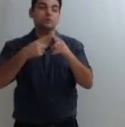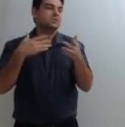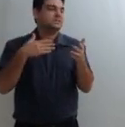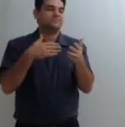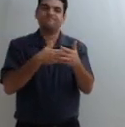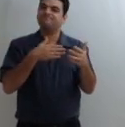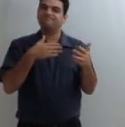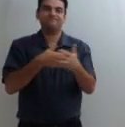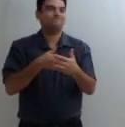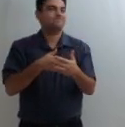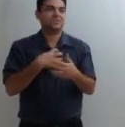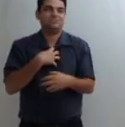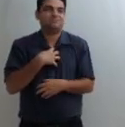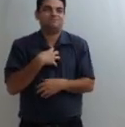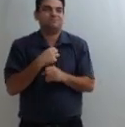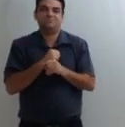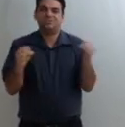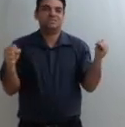eu me vejo